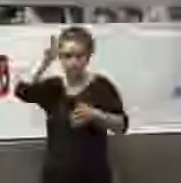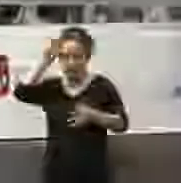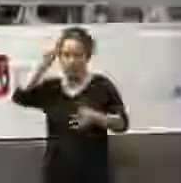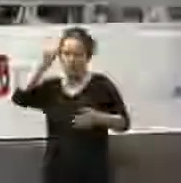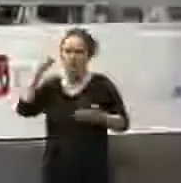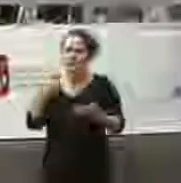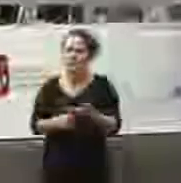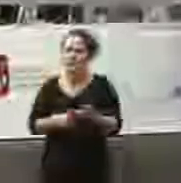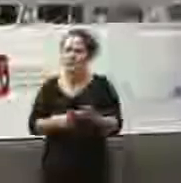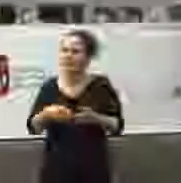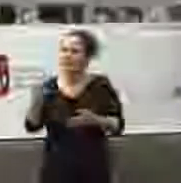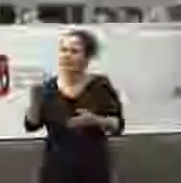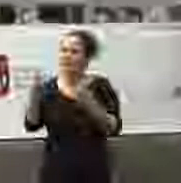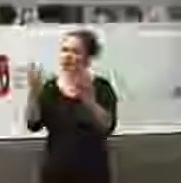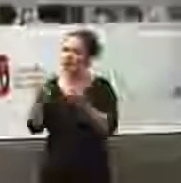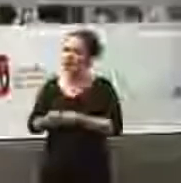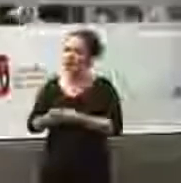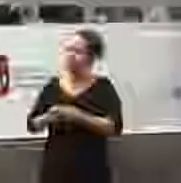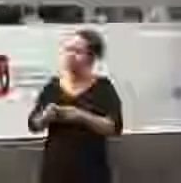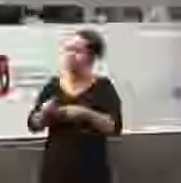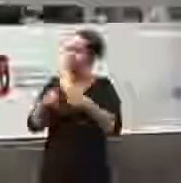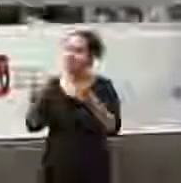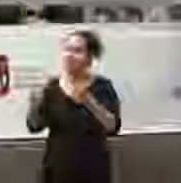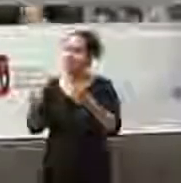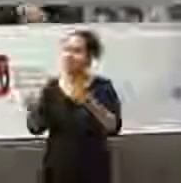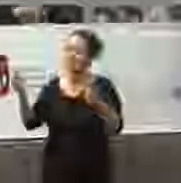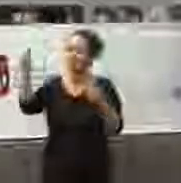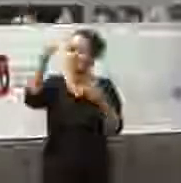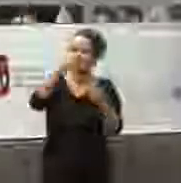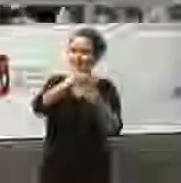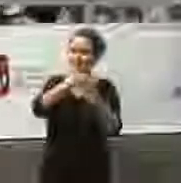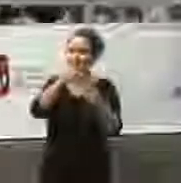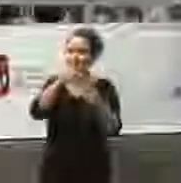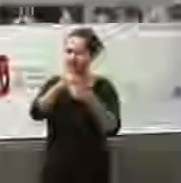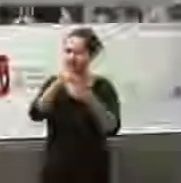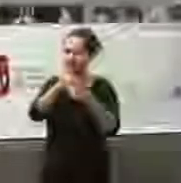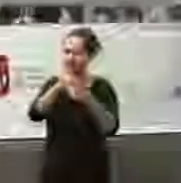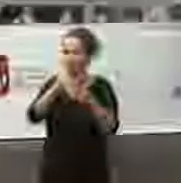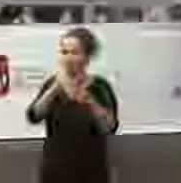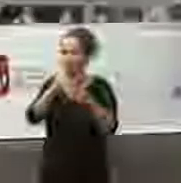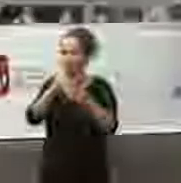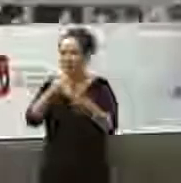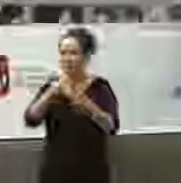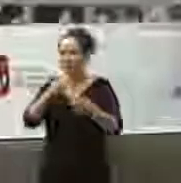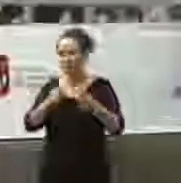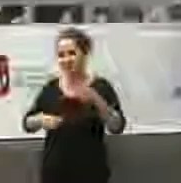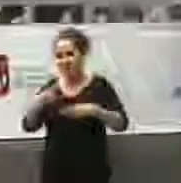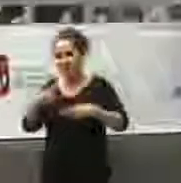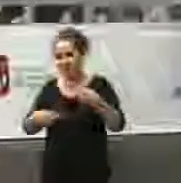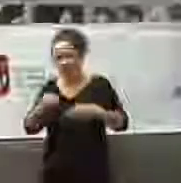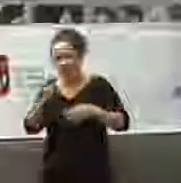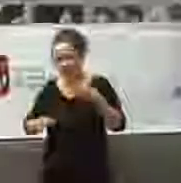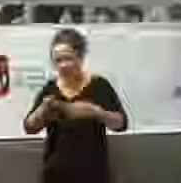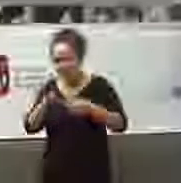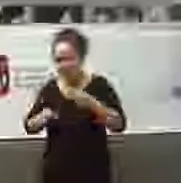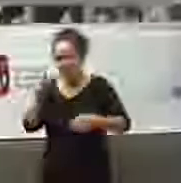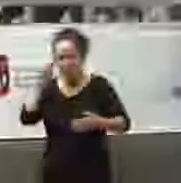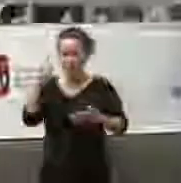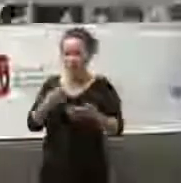que sequer foram recebidas mas que foram objecto de de apelação o tribunal de justiça julgou ambas essas